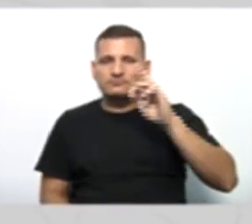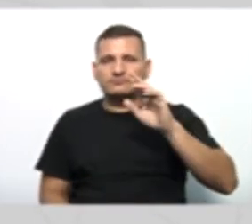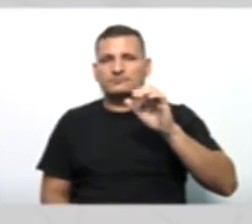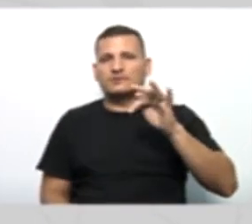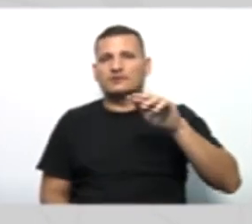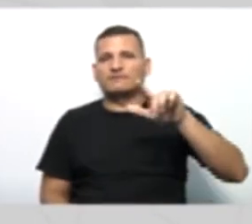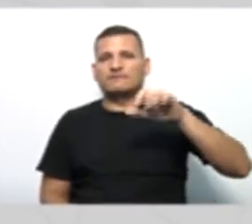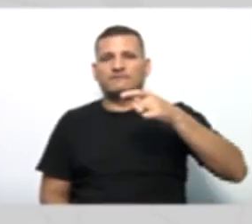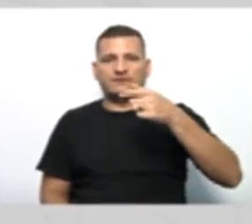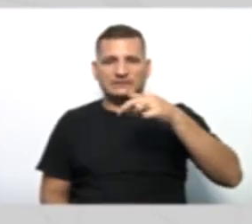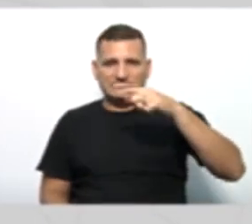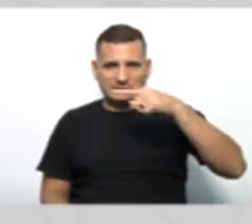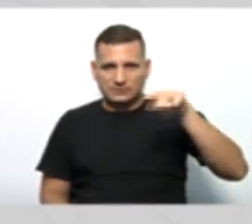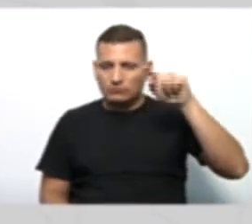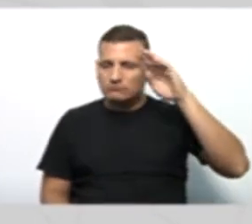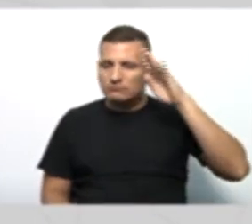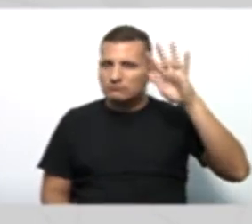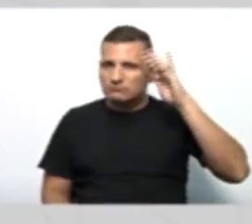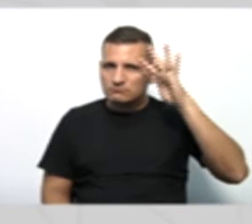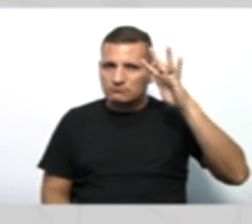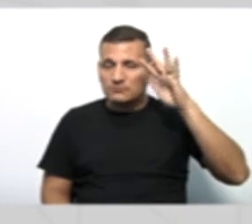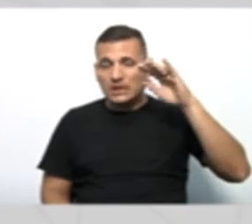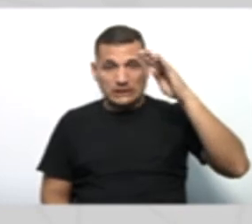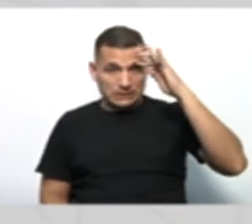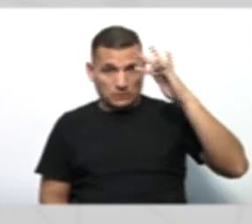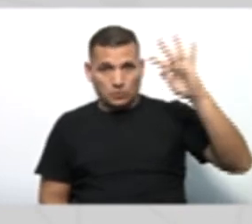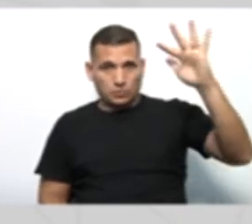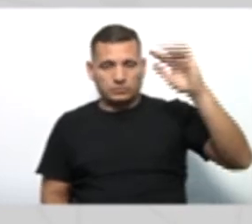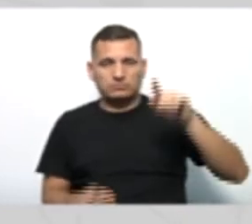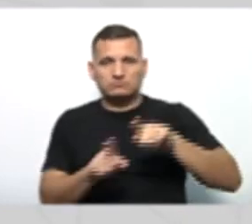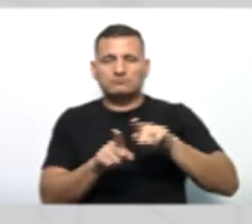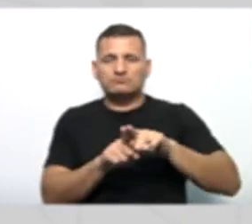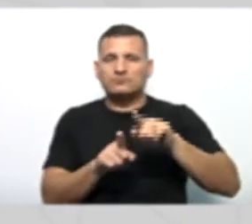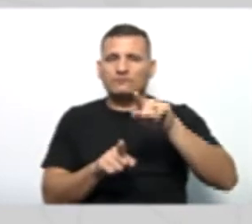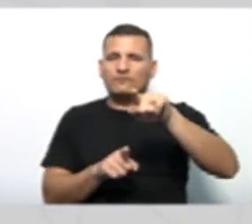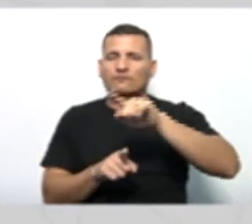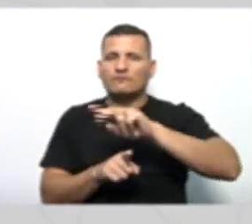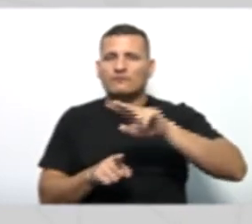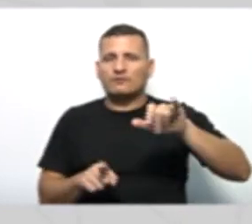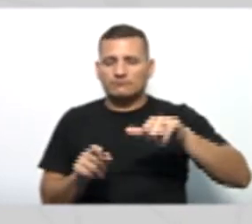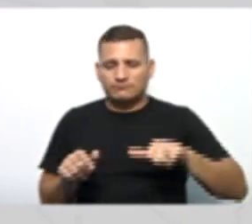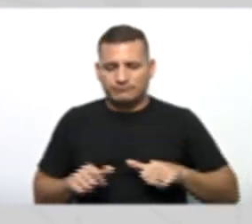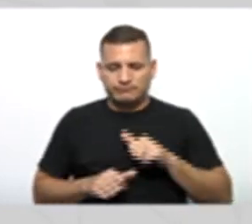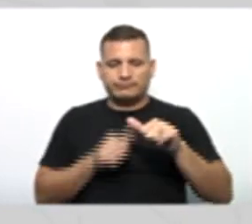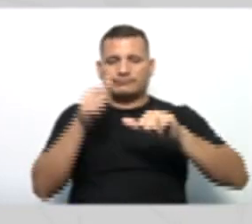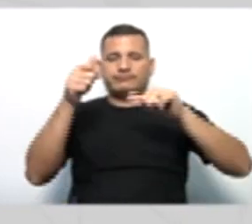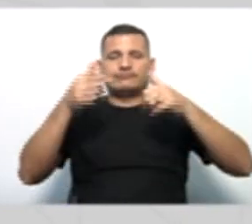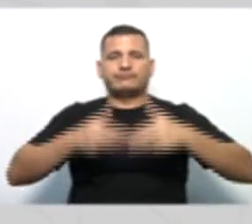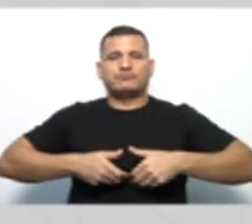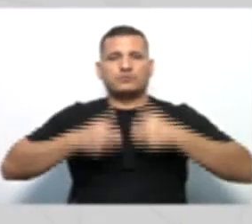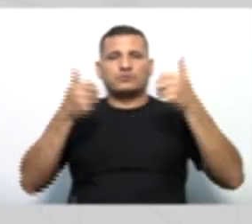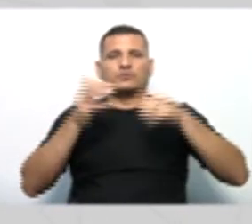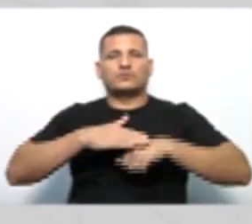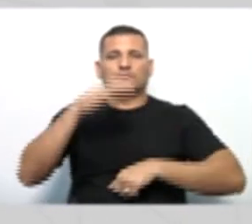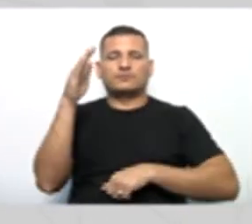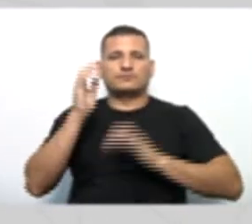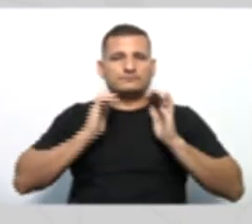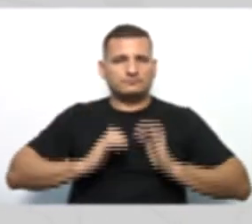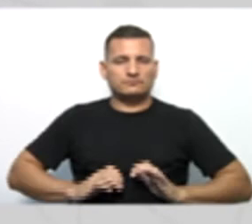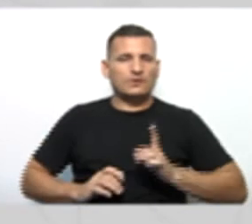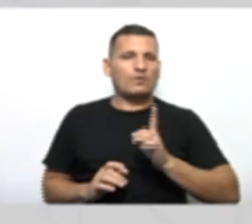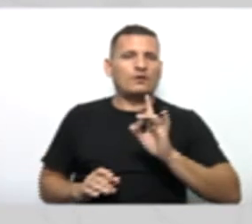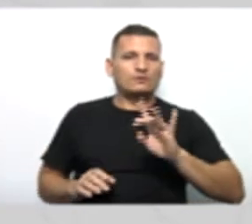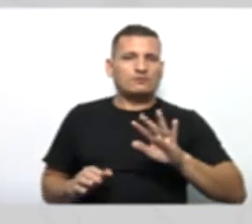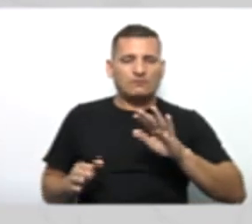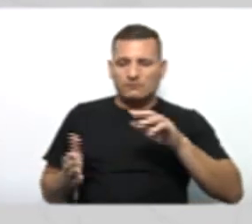teórica que vai formá-los e vai tornar os pessoas cada vez mais éticas não precisa do código de ética somente